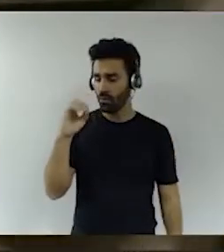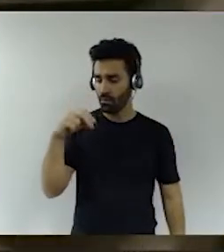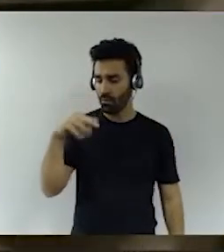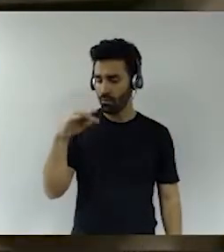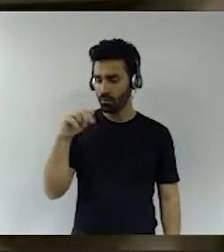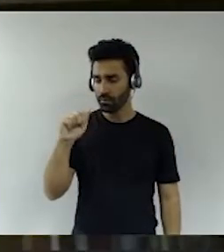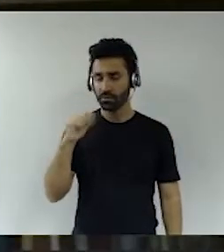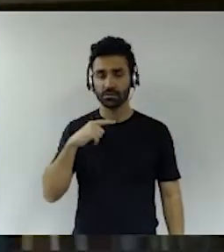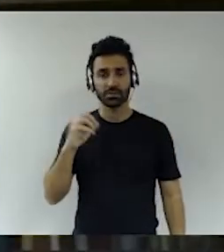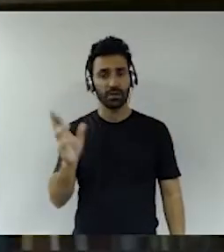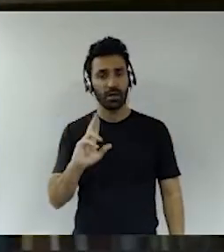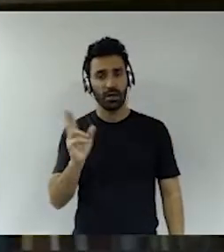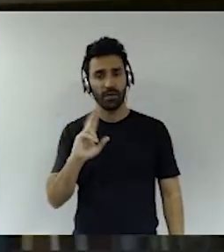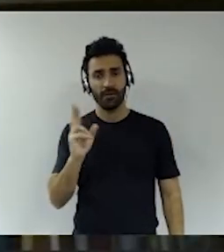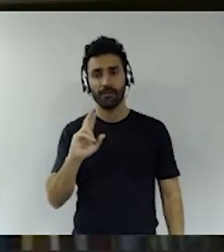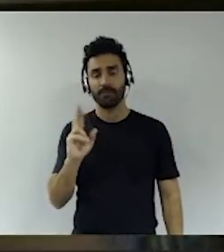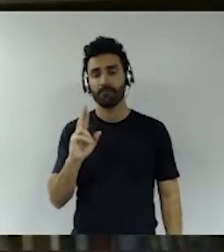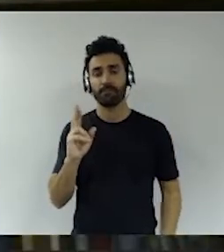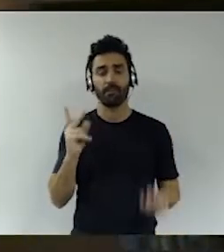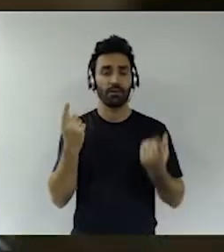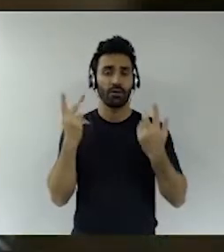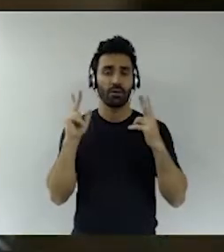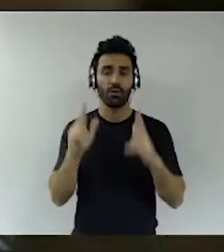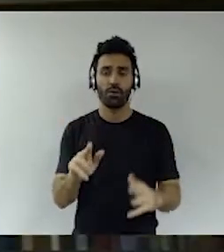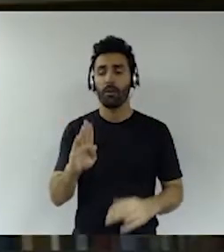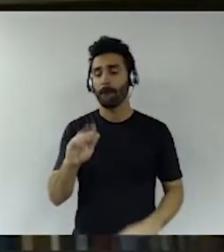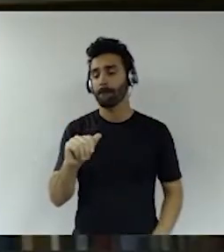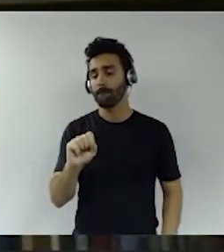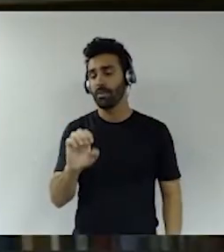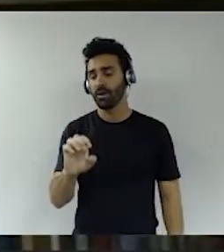em reais, compõe a base monetária, ela não